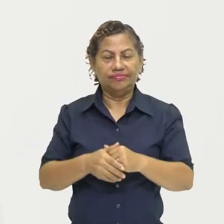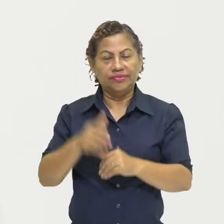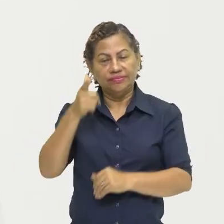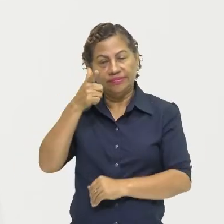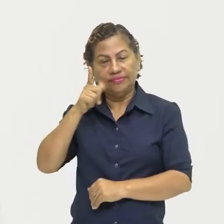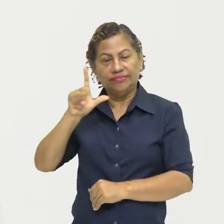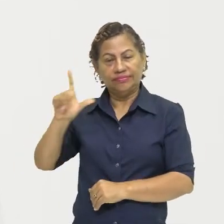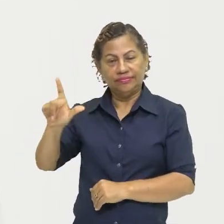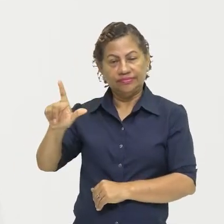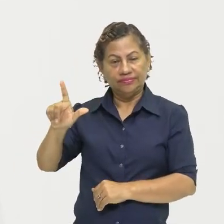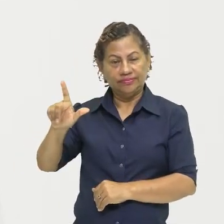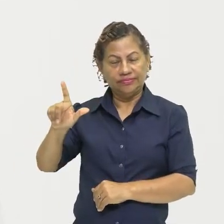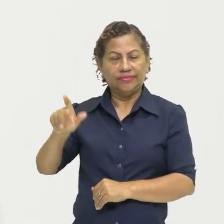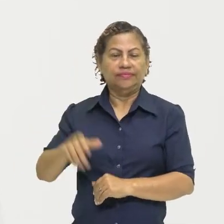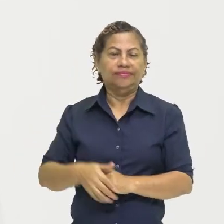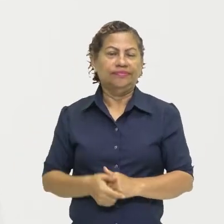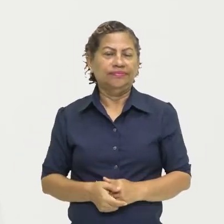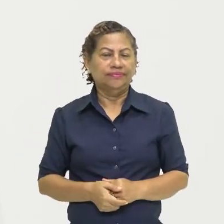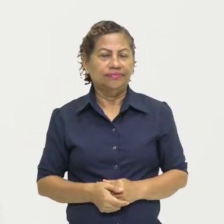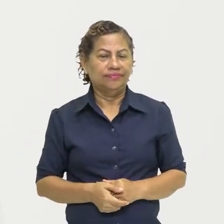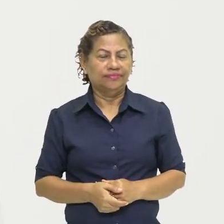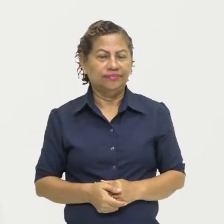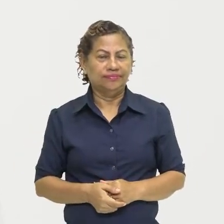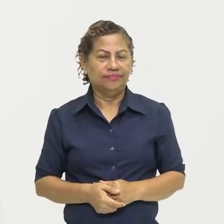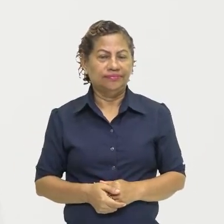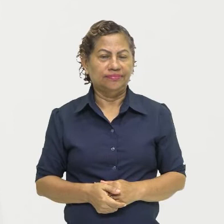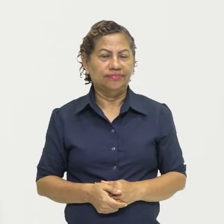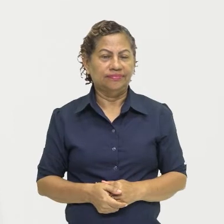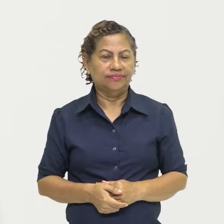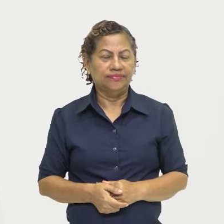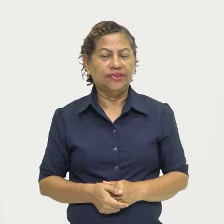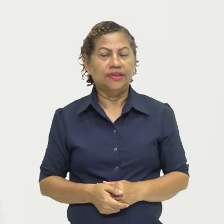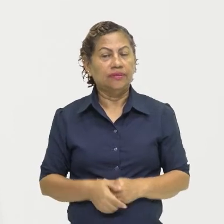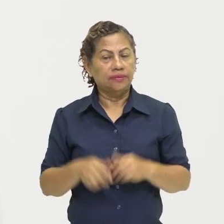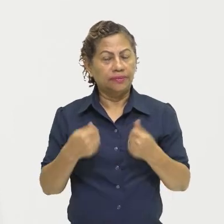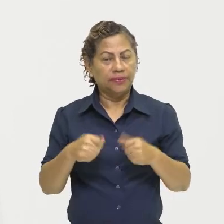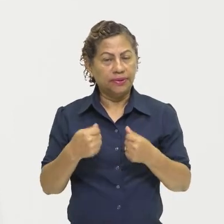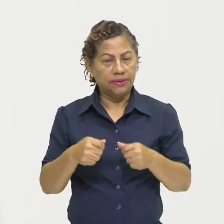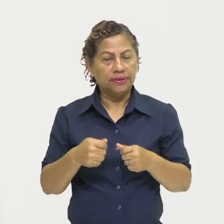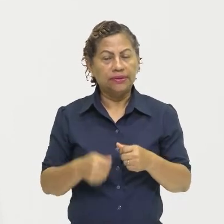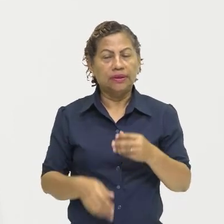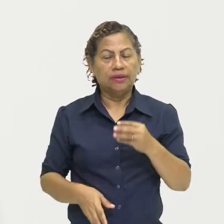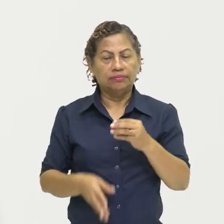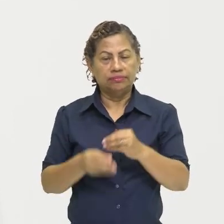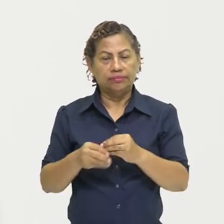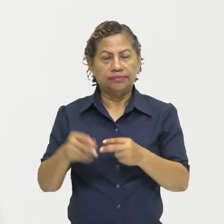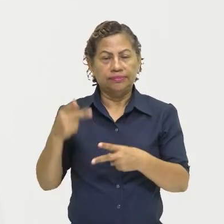sentido de objetivo, então, portanto, ele vai exigir a preposição.